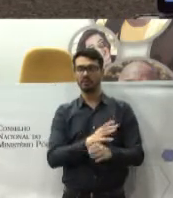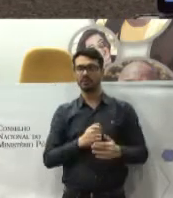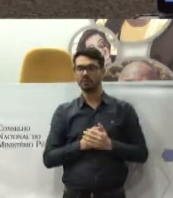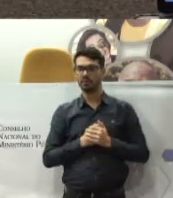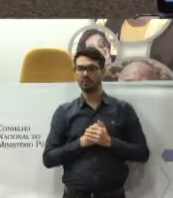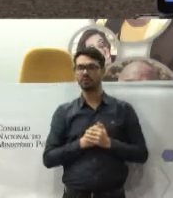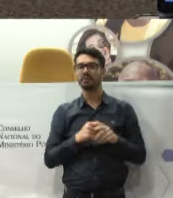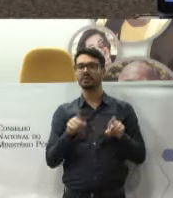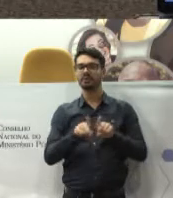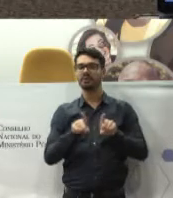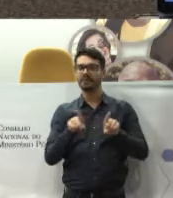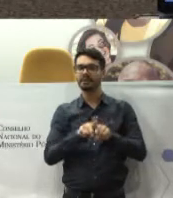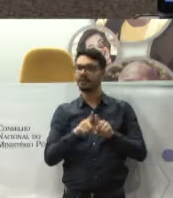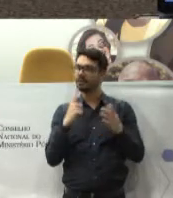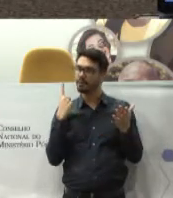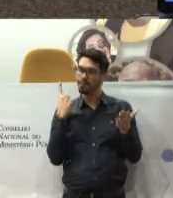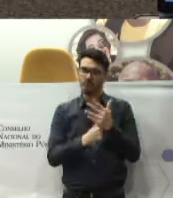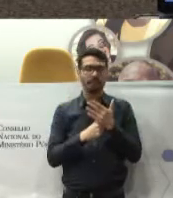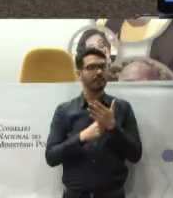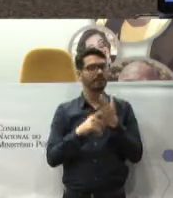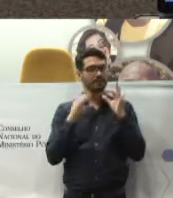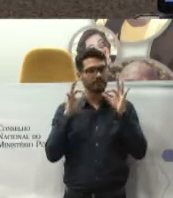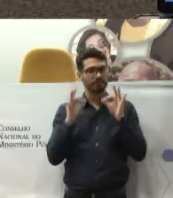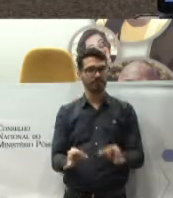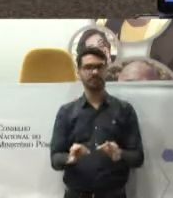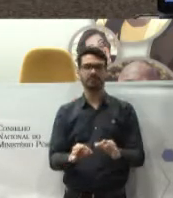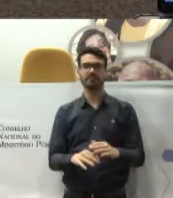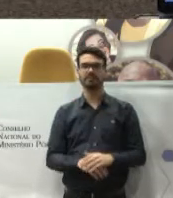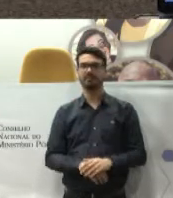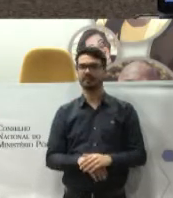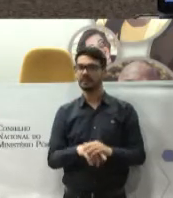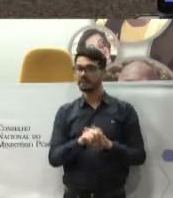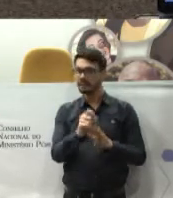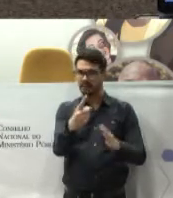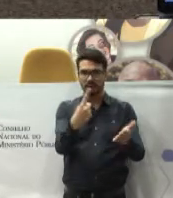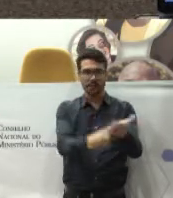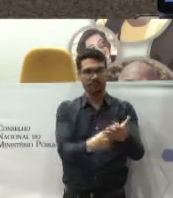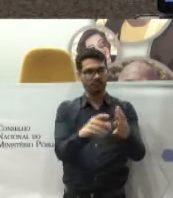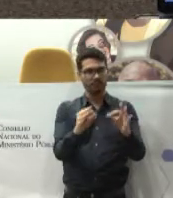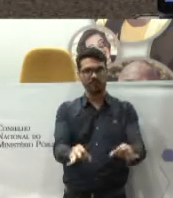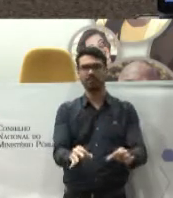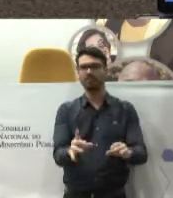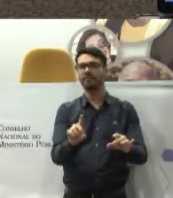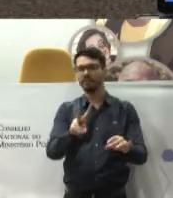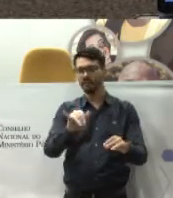Cumprimento rigoroso do acordado. Se é acordado, é cumprido.